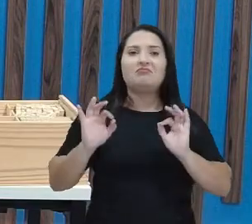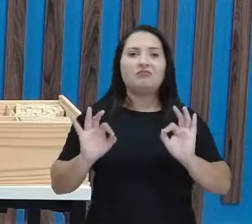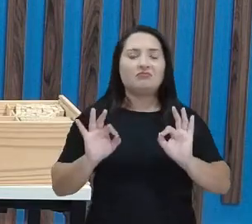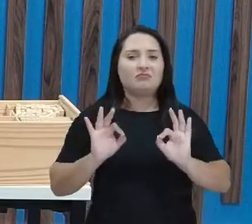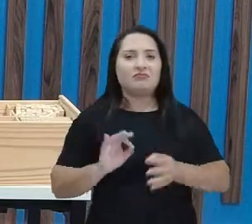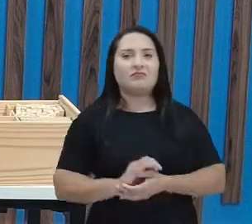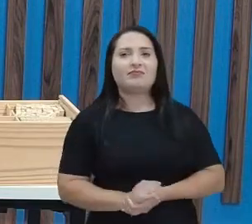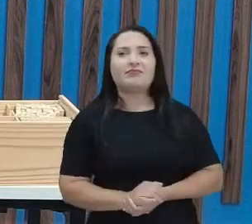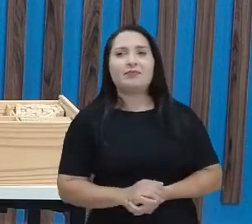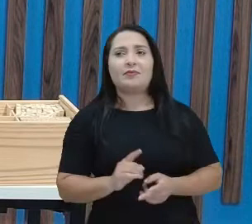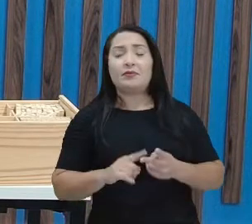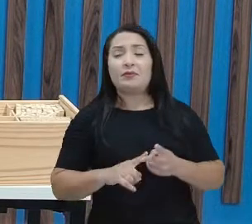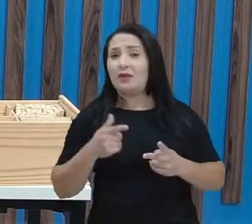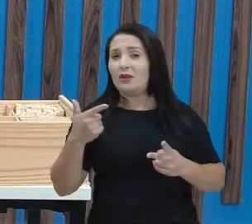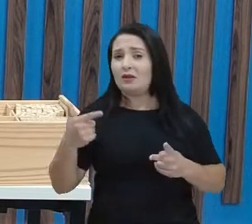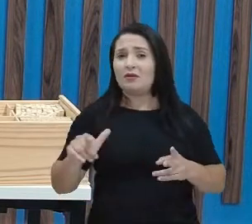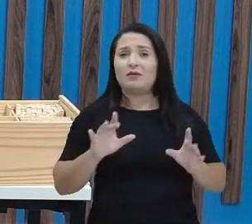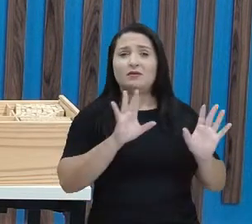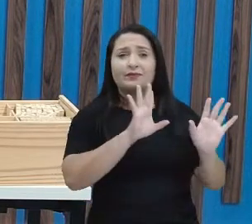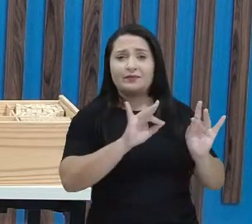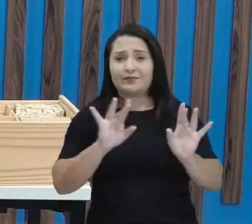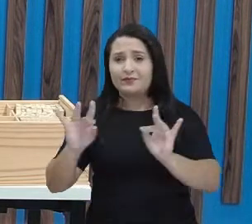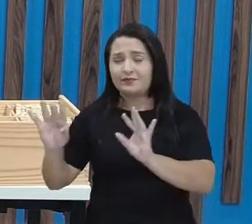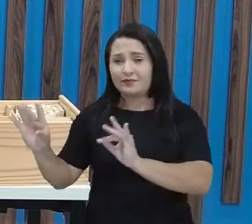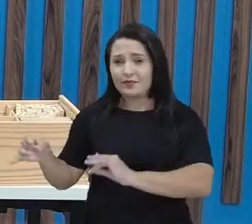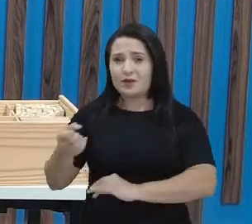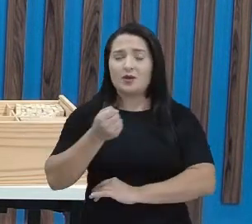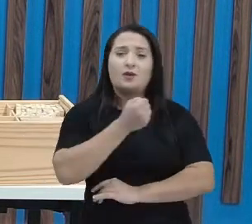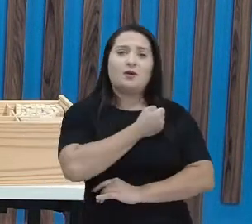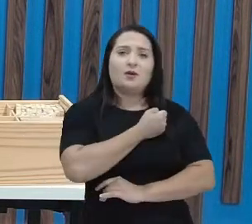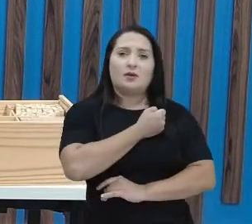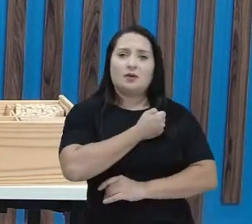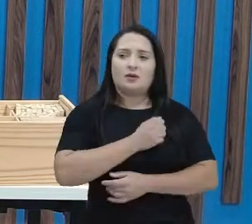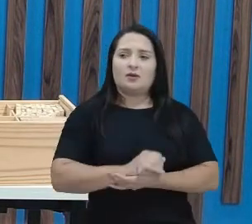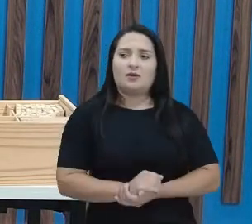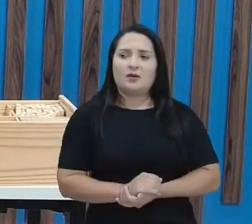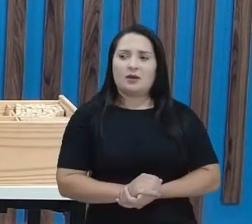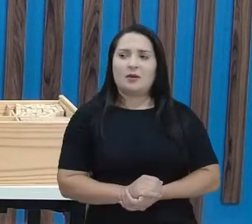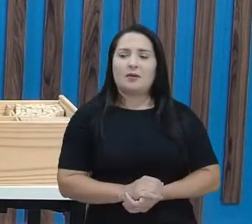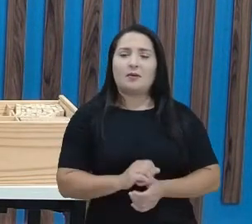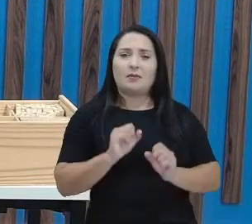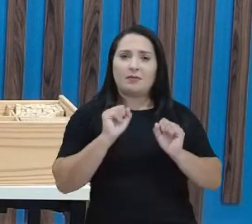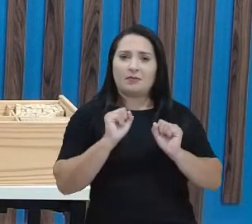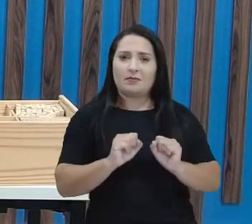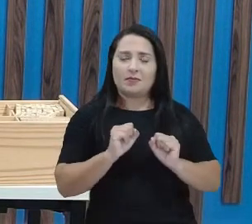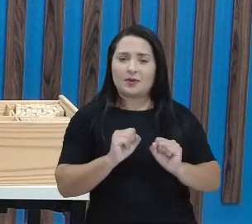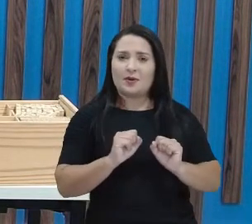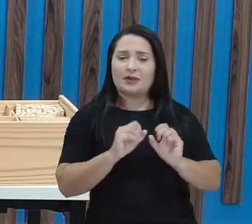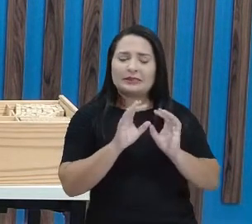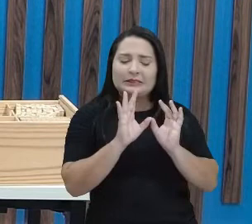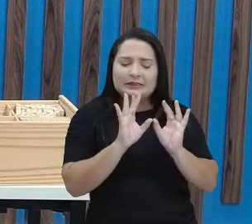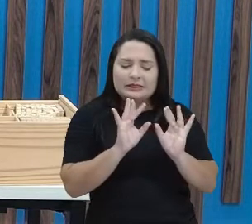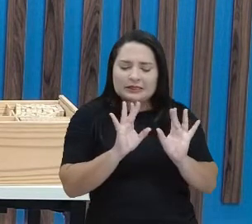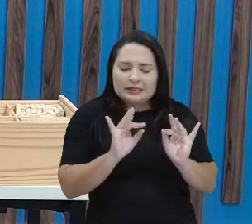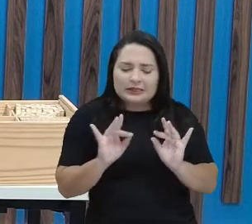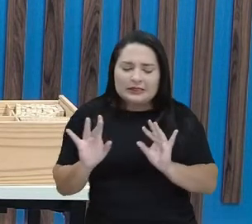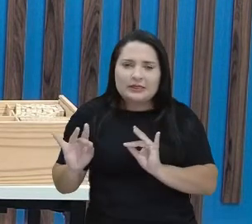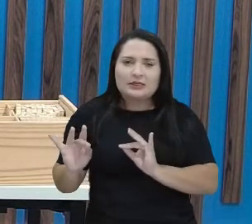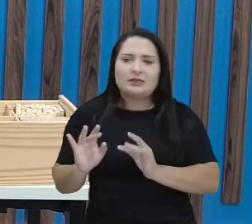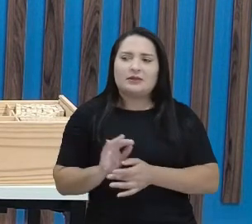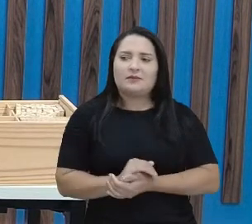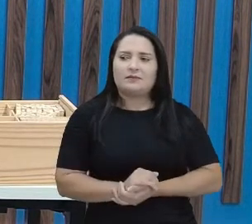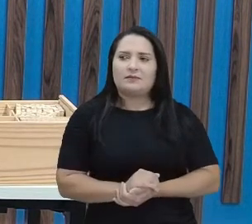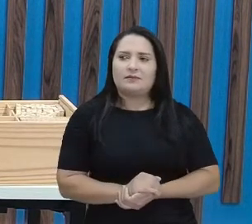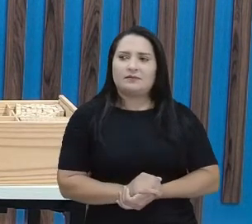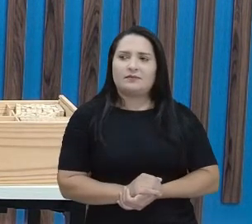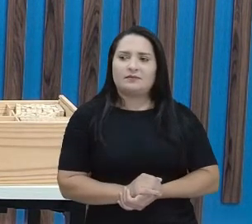outra forma que eu posso decompor aqui o número, eu posso desmanchar mais ainda, diluir mais ainda essas centenas